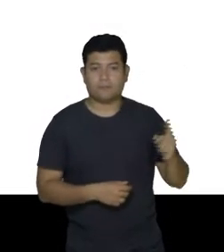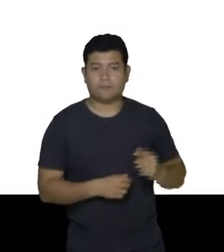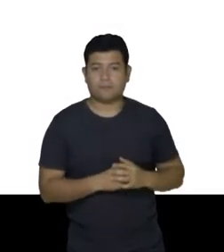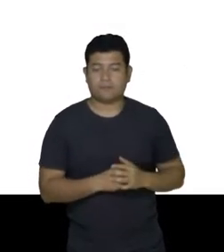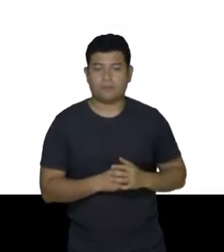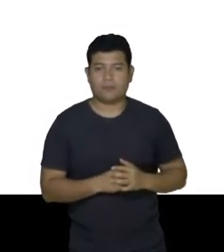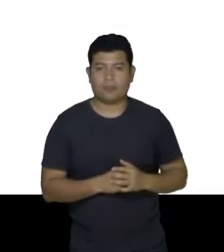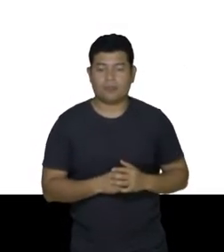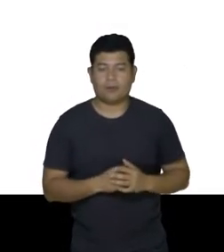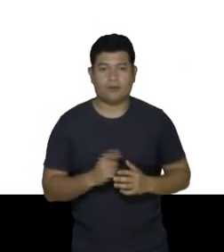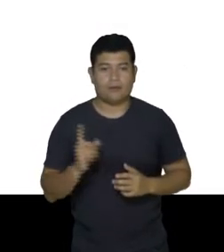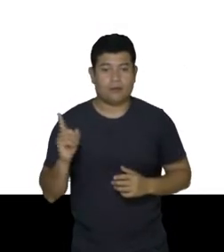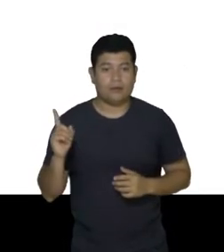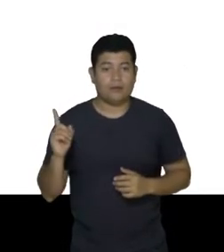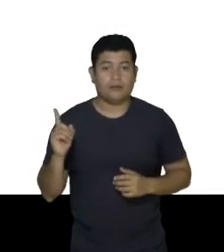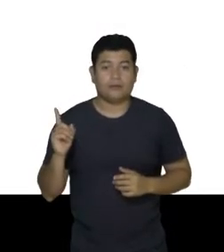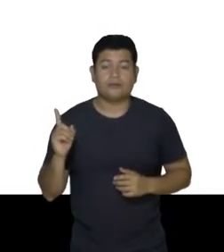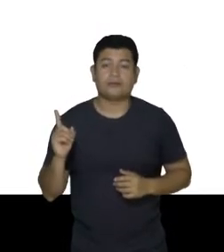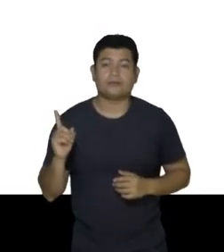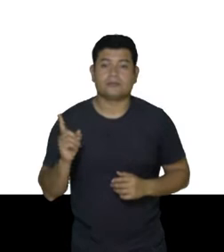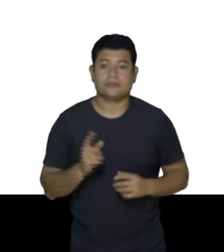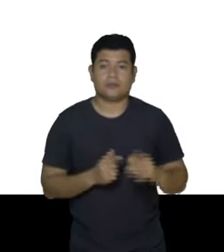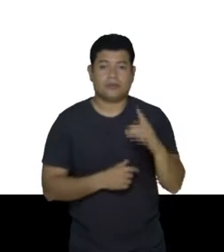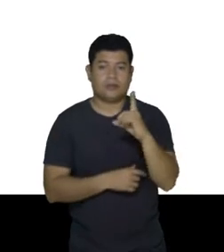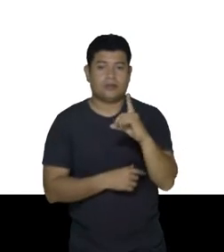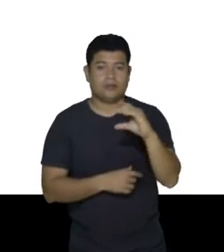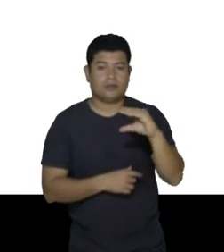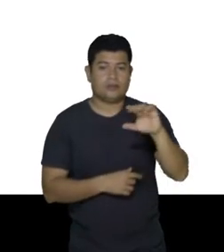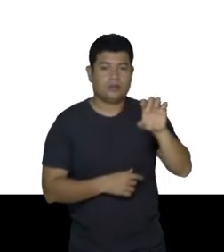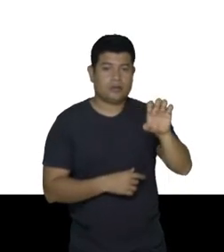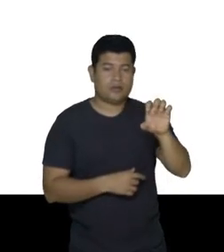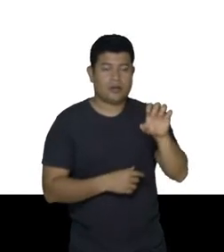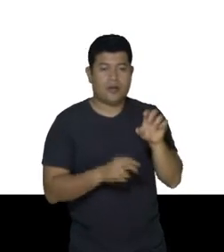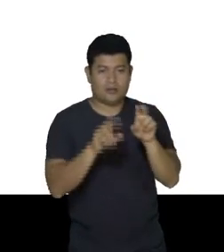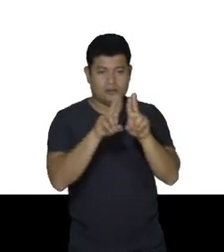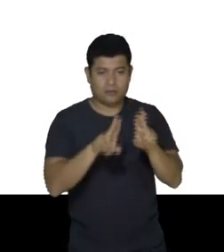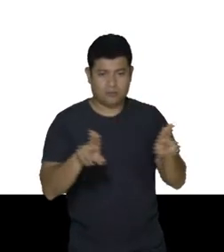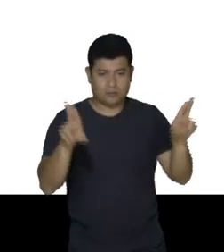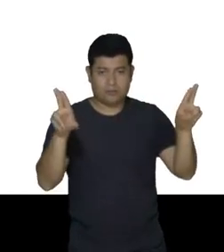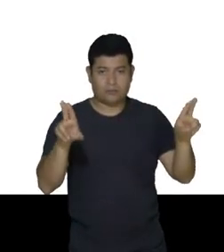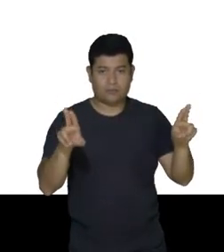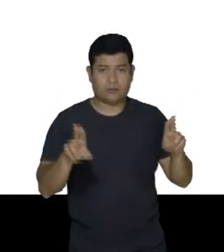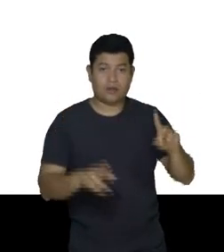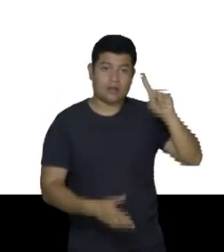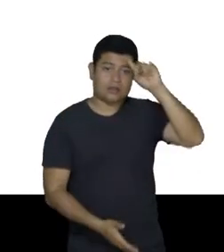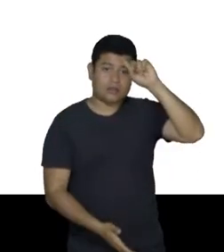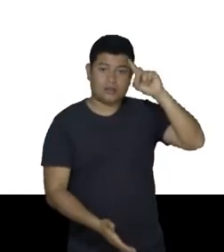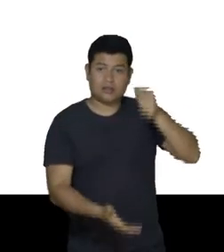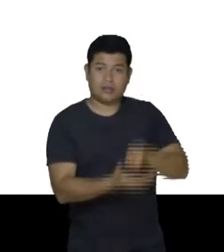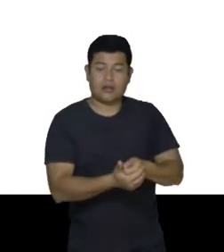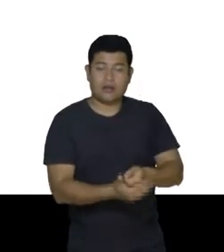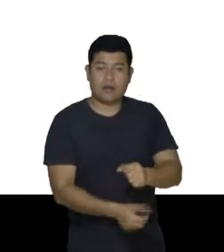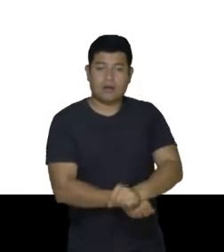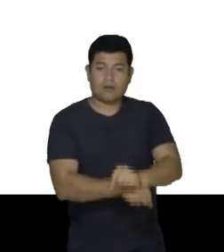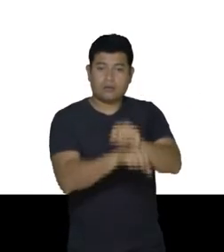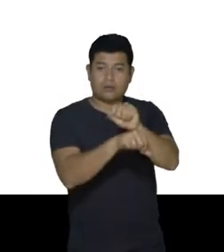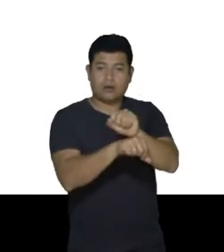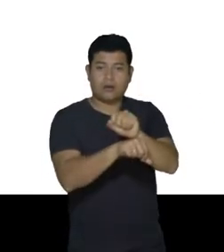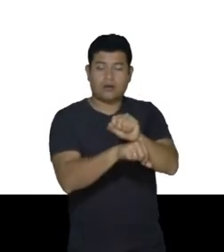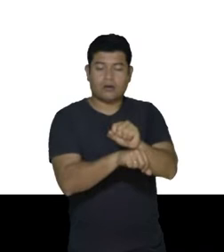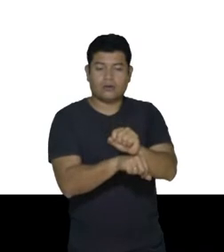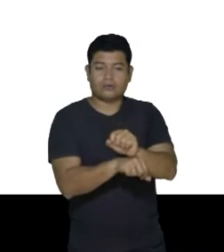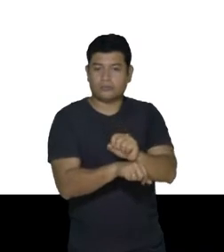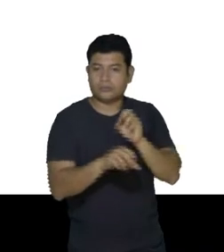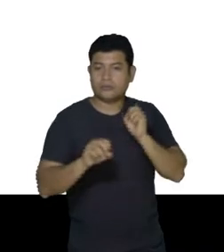O Diretório Central dos Estudantes da Universidade Federal de Santa Catarina determina suspensão das